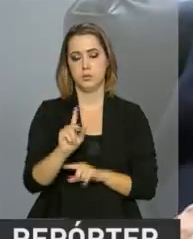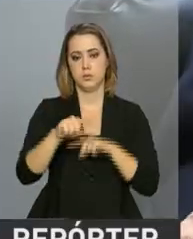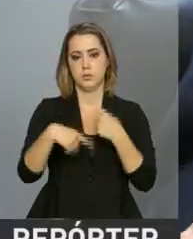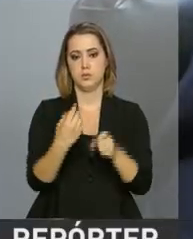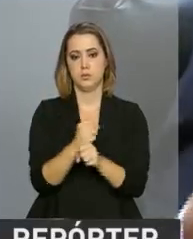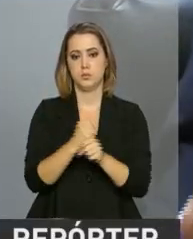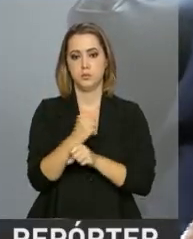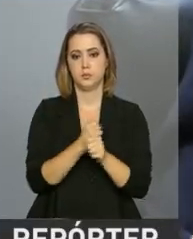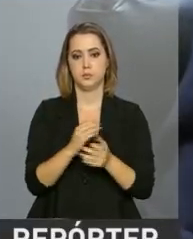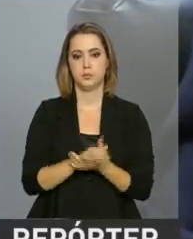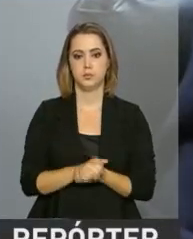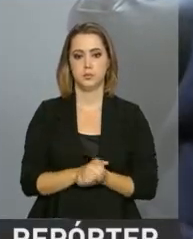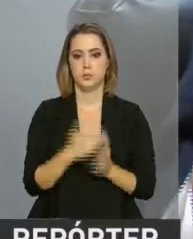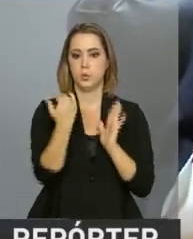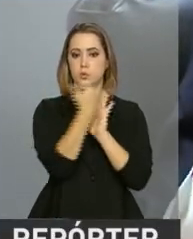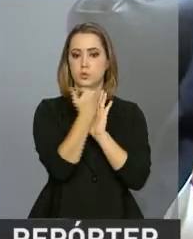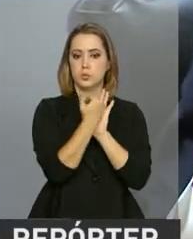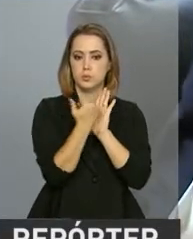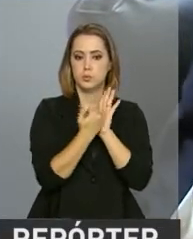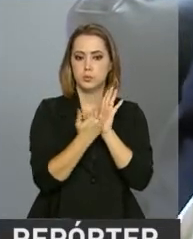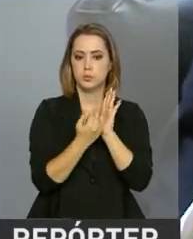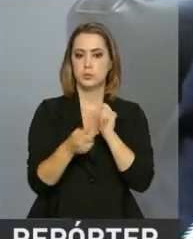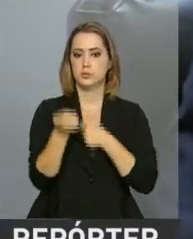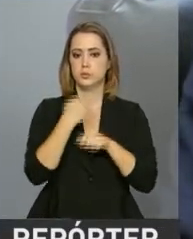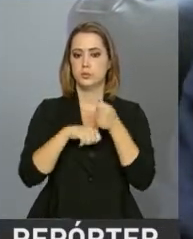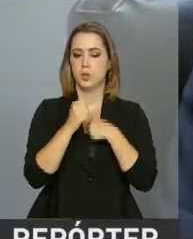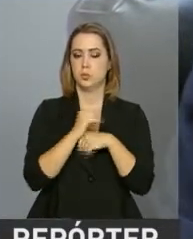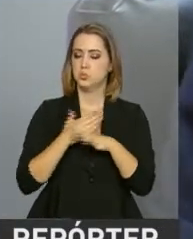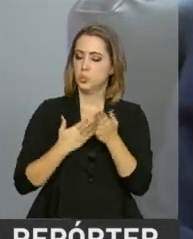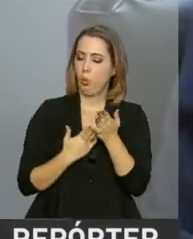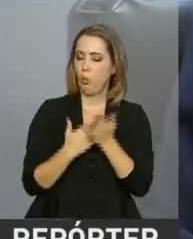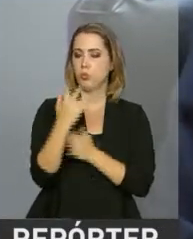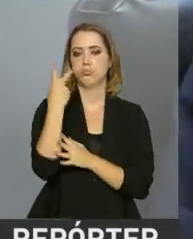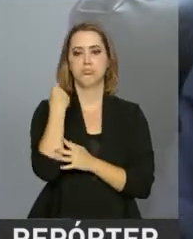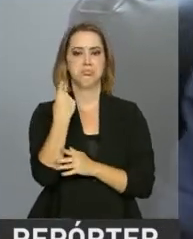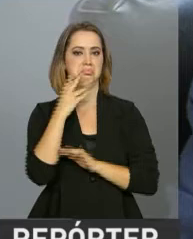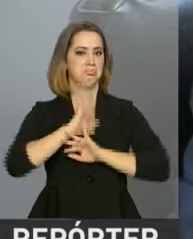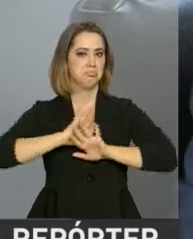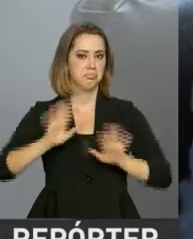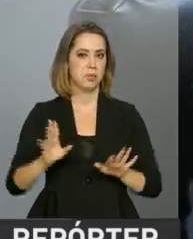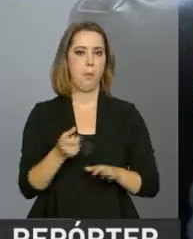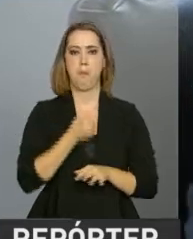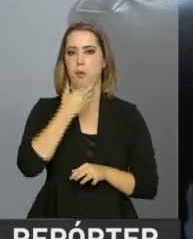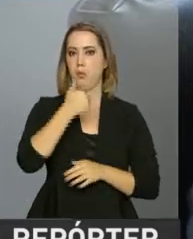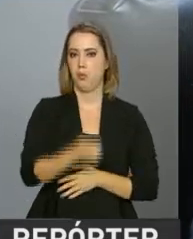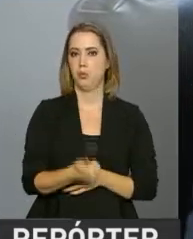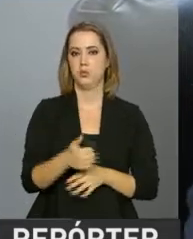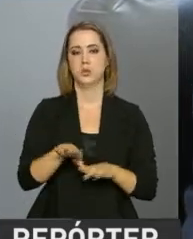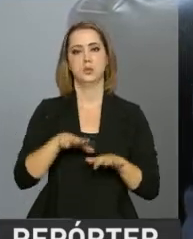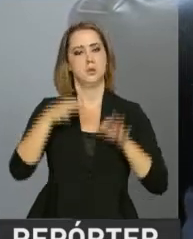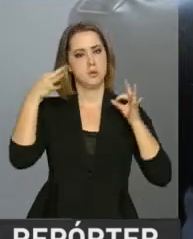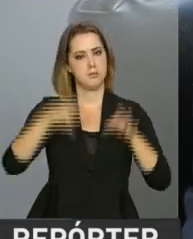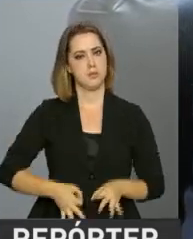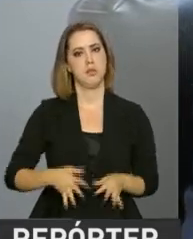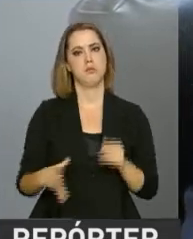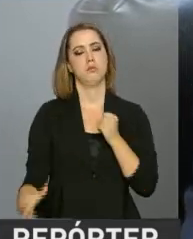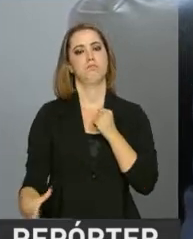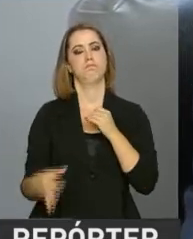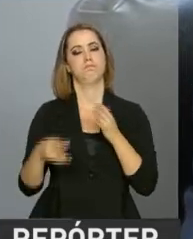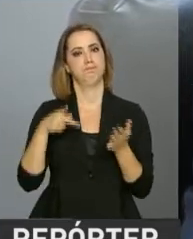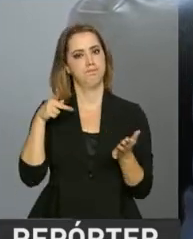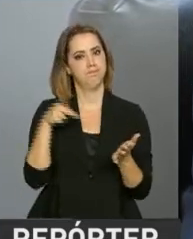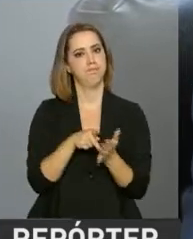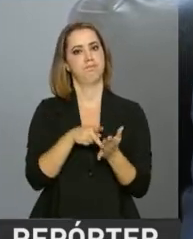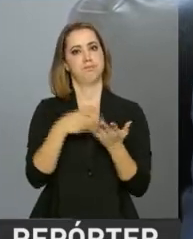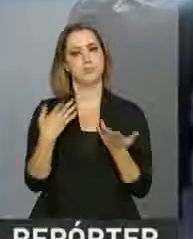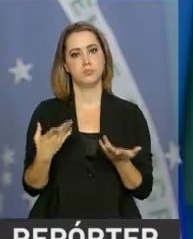A agenda econômica prossegue normalmente, bem-sucedida, inabalável e de acordo